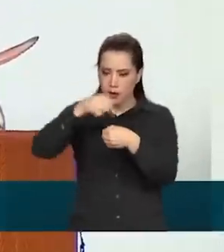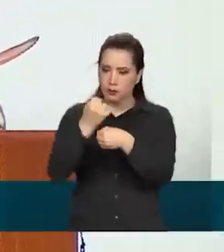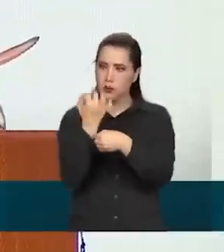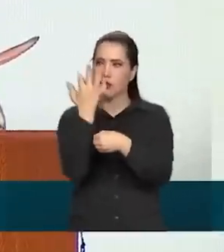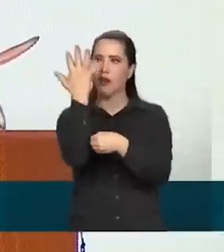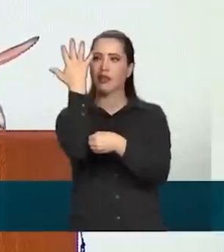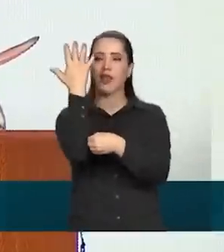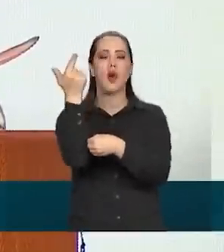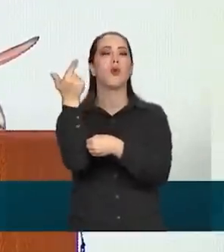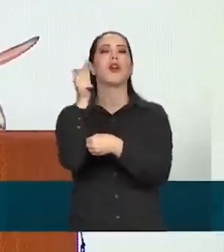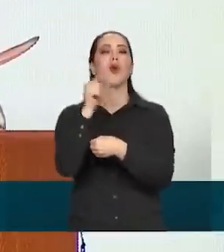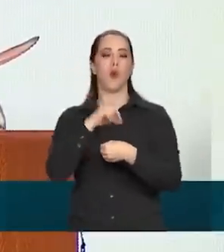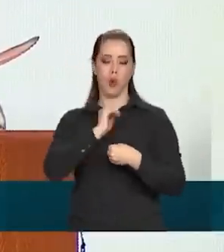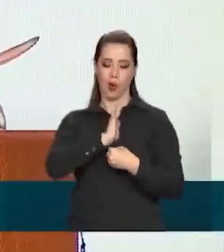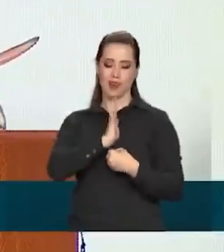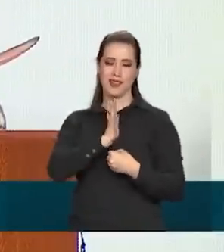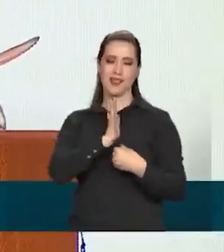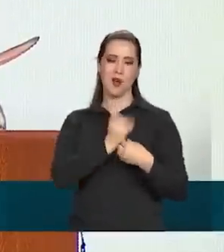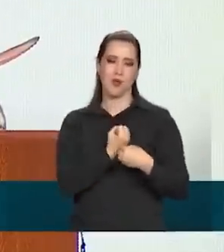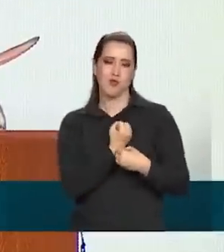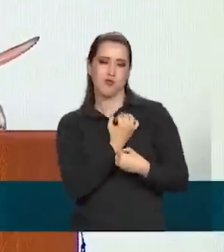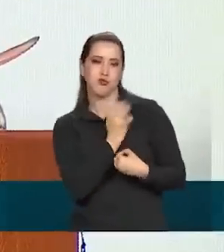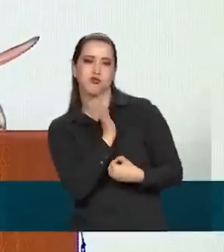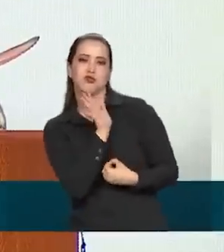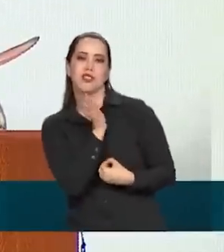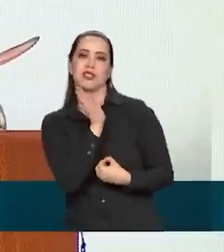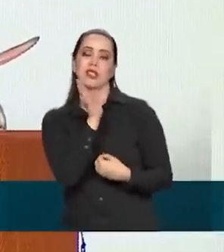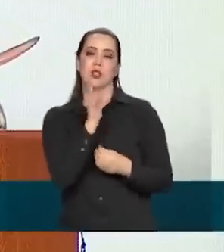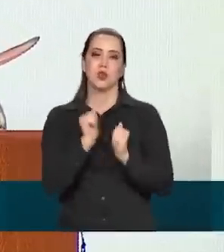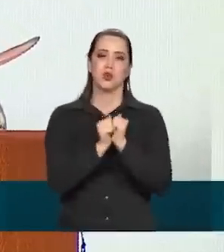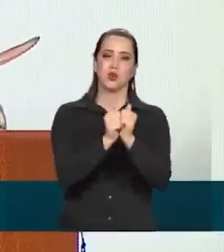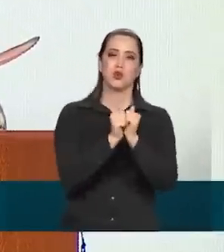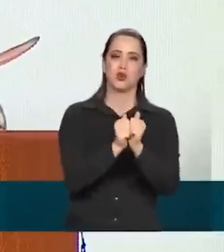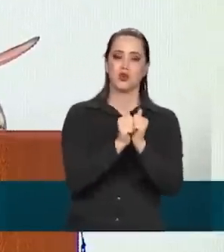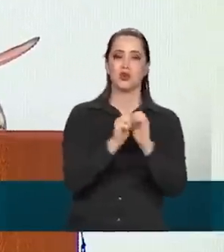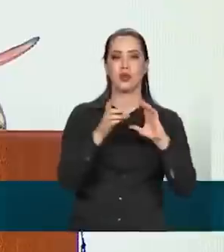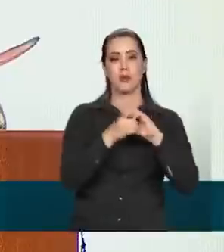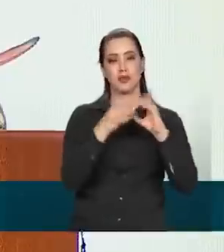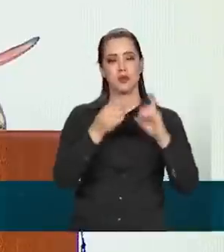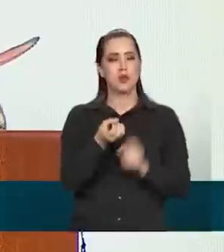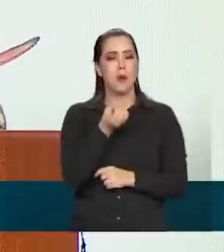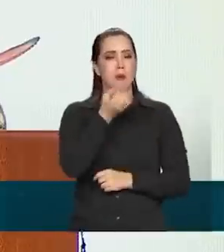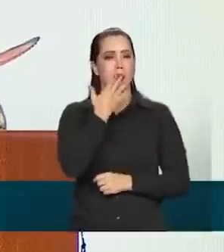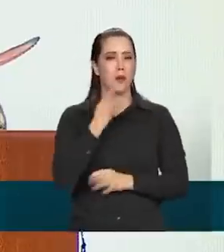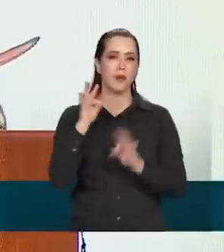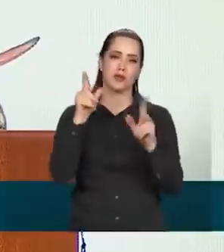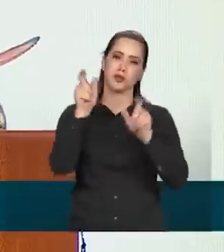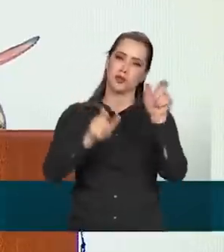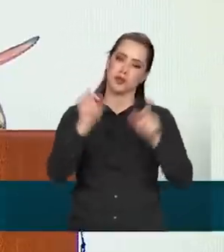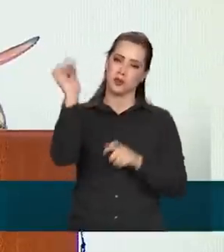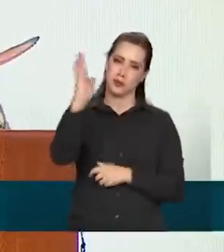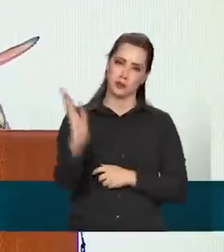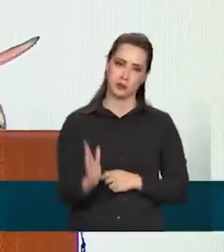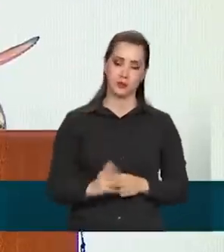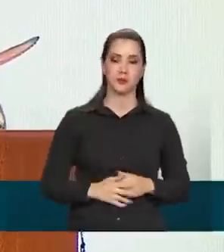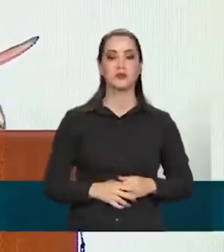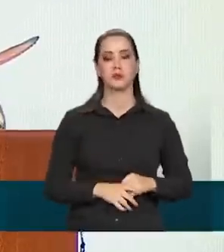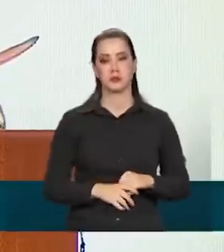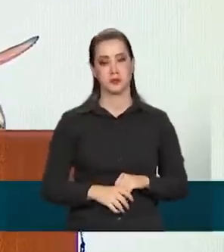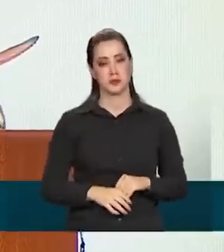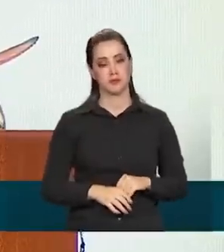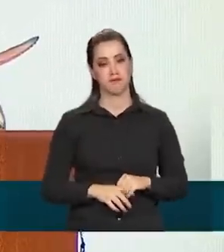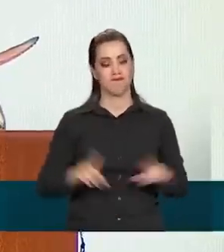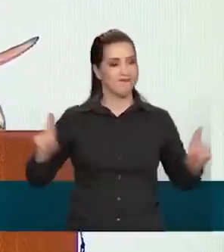mentes e corações rumo a uma democracia do bem viver de todos os brasileiros e brasileiras.